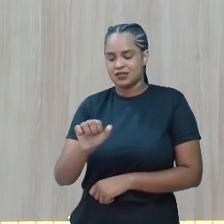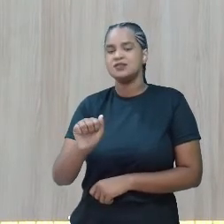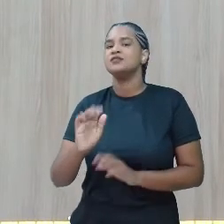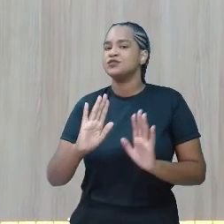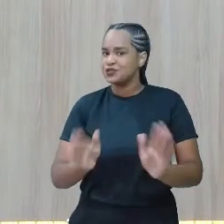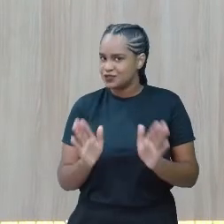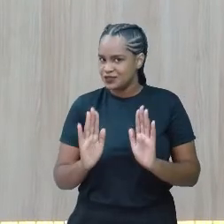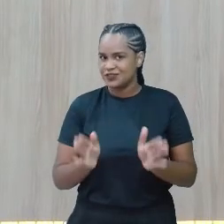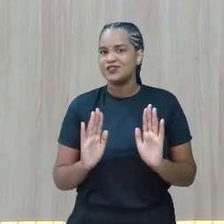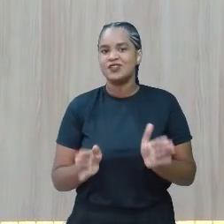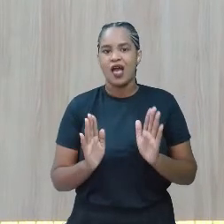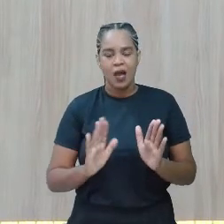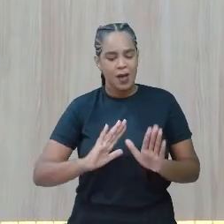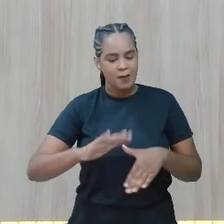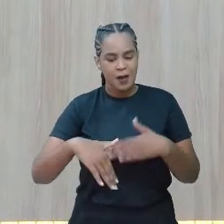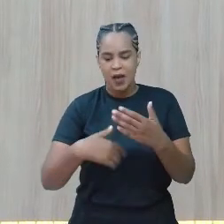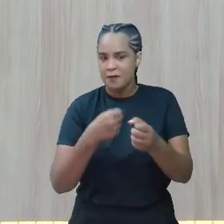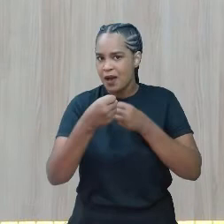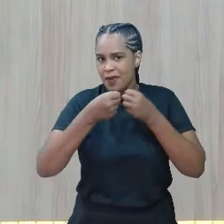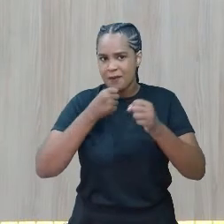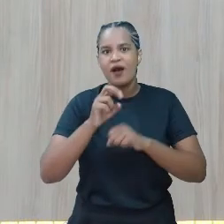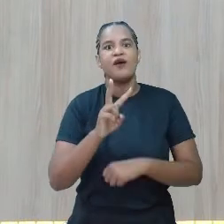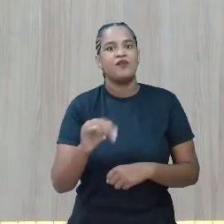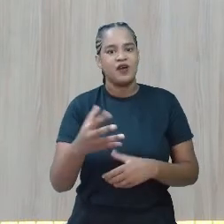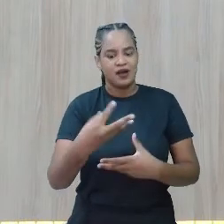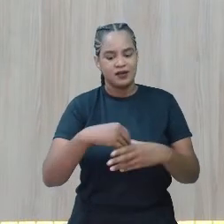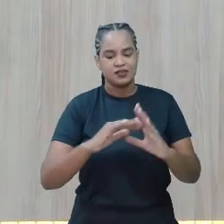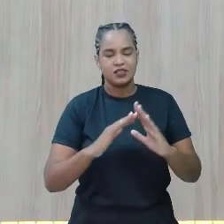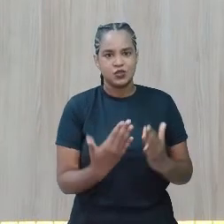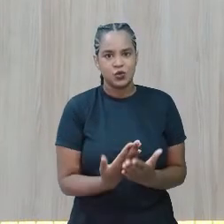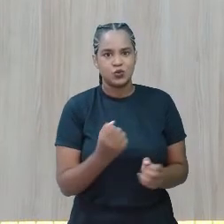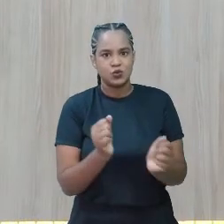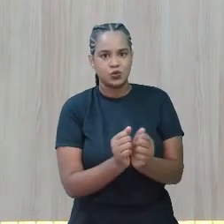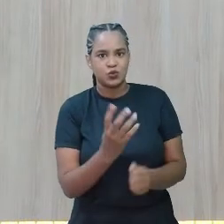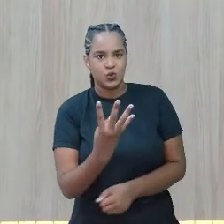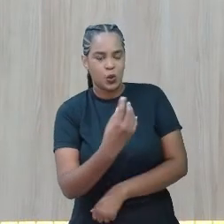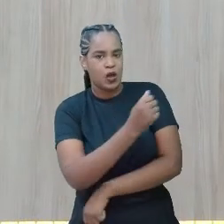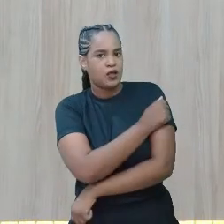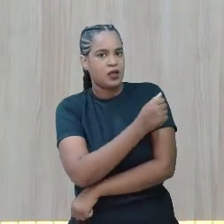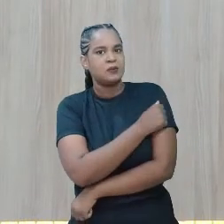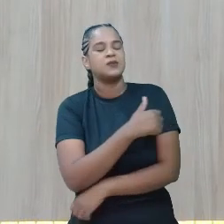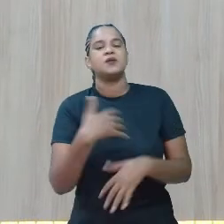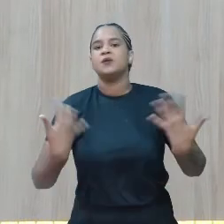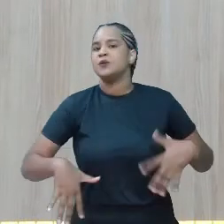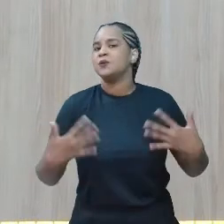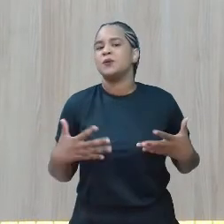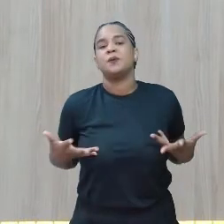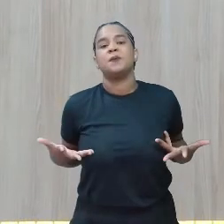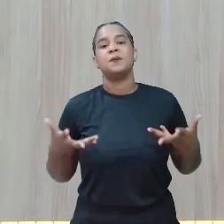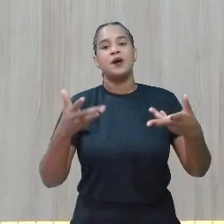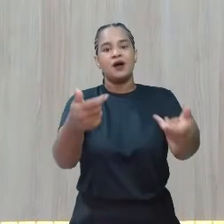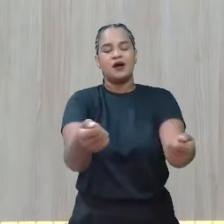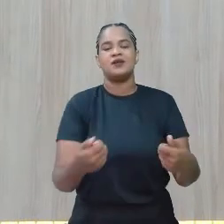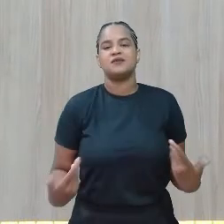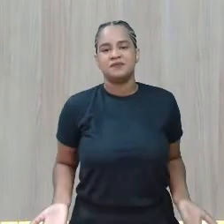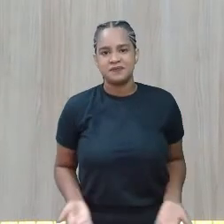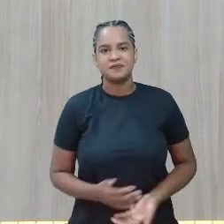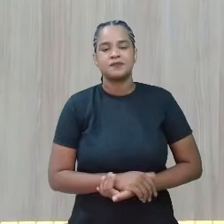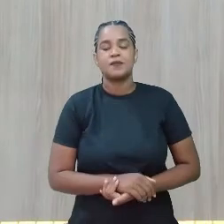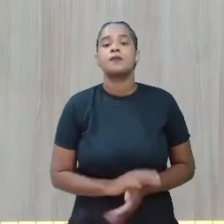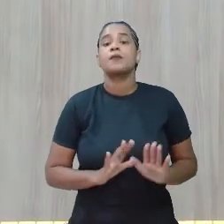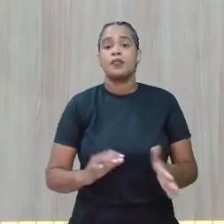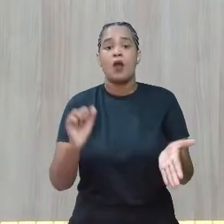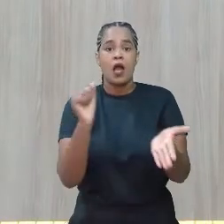trabalho, aí, desenvolvendo uma entrevista na escola com 4 colegas. Isso é maravilhoso. Então,